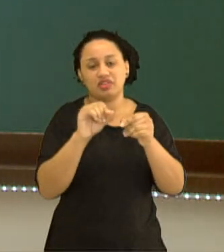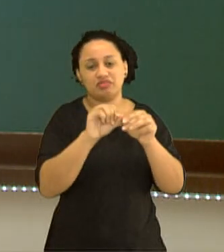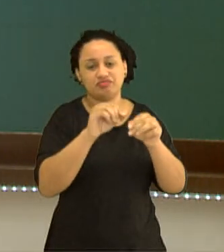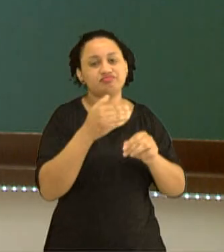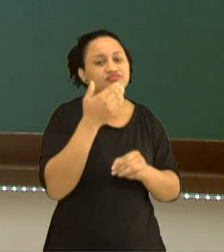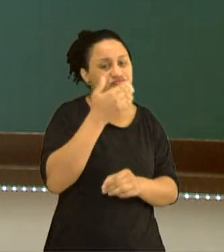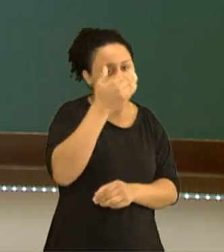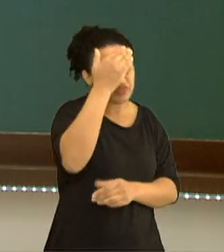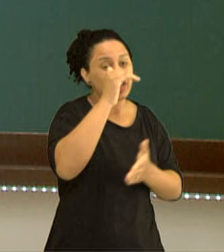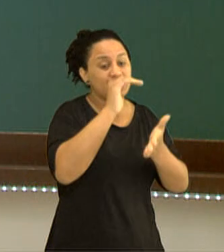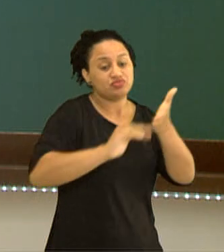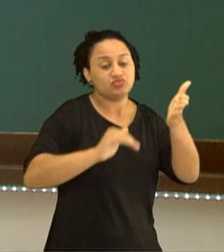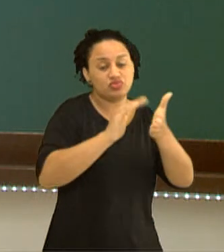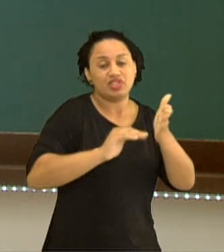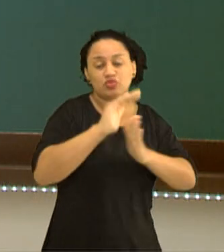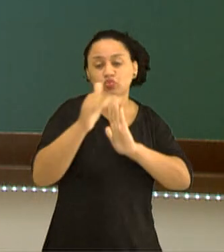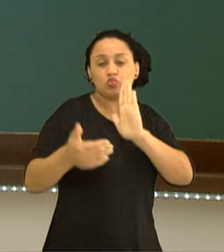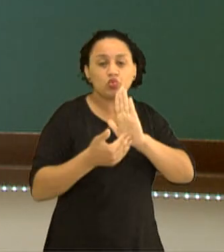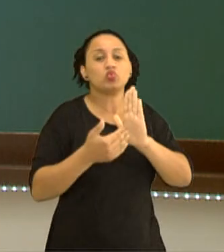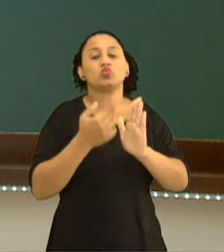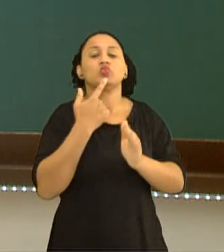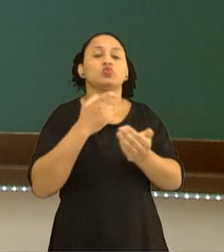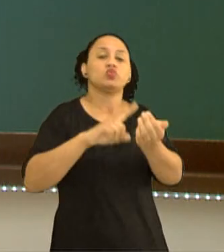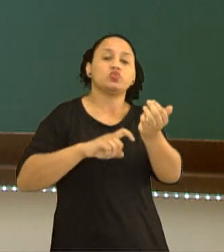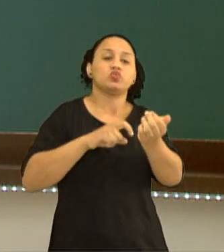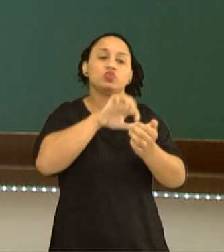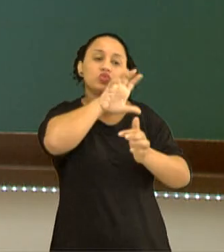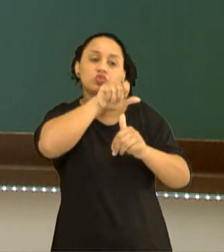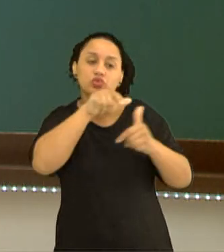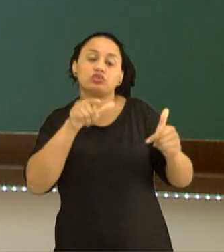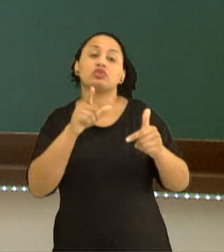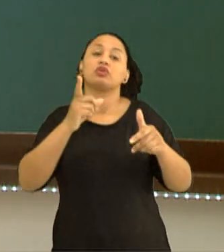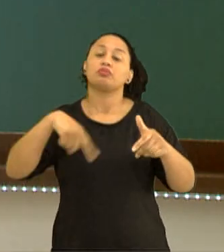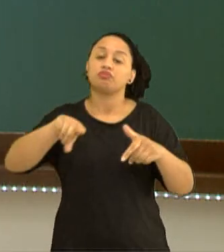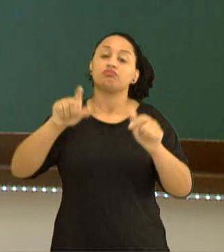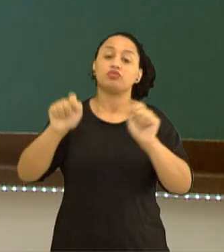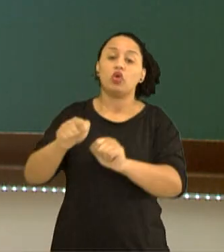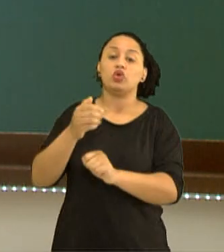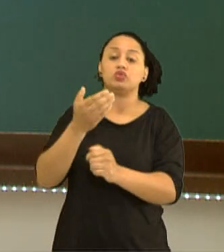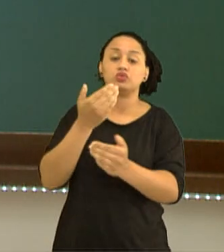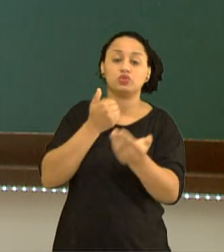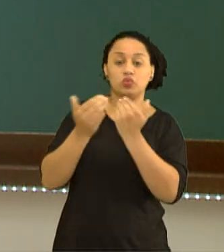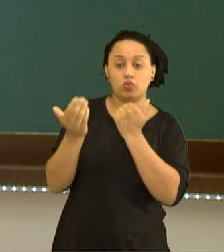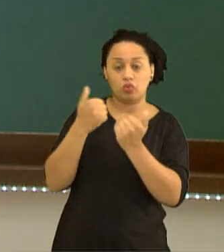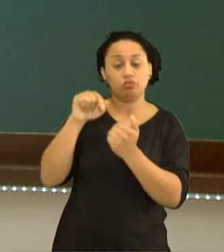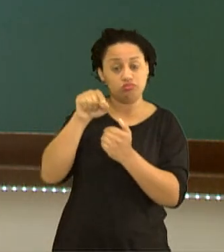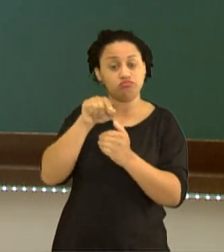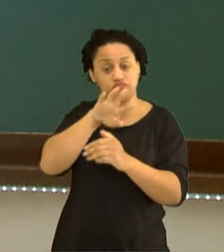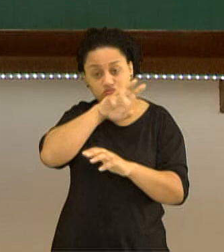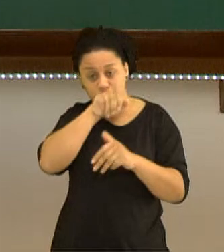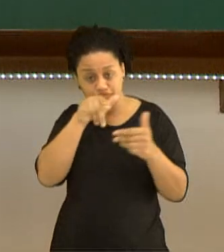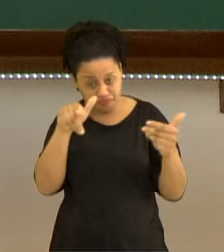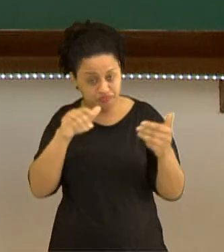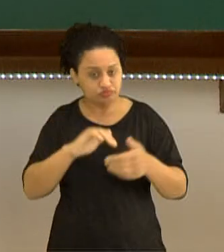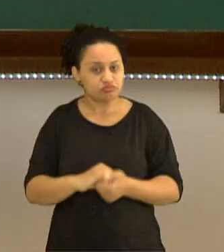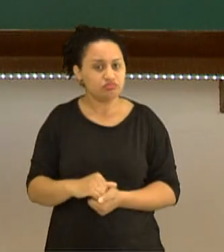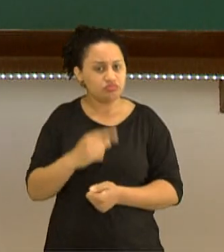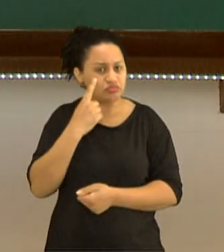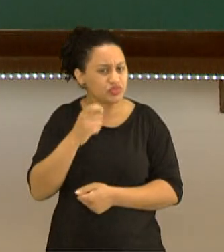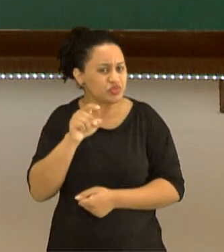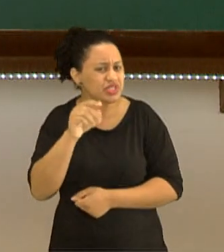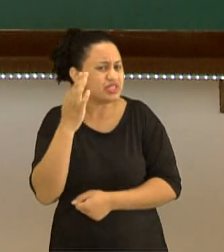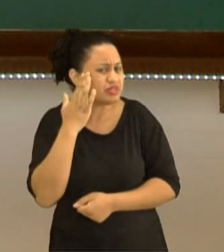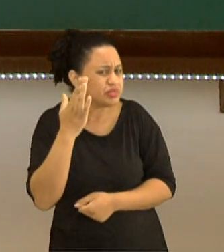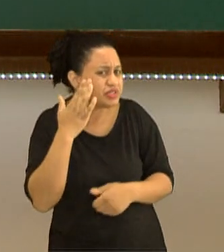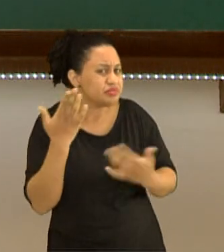seja, a retirada total do sangue para que eles possam se alimentar. Interessante, vocês sabiam